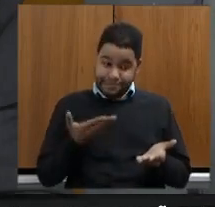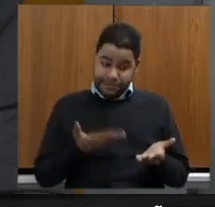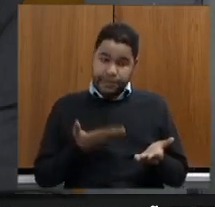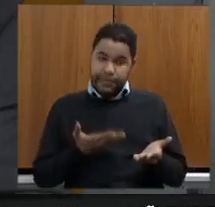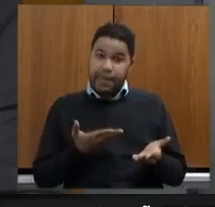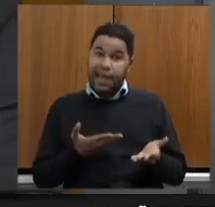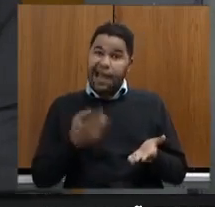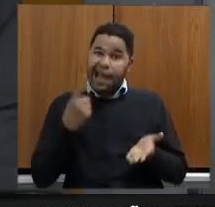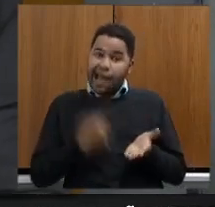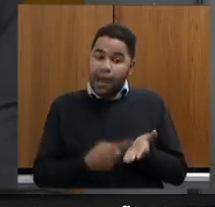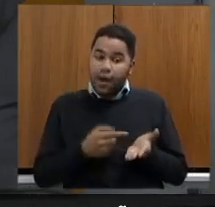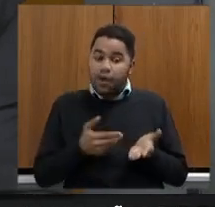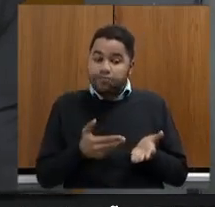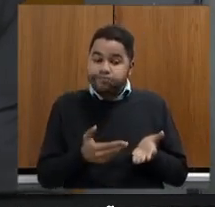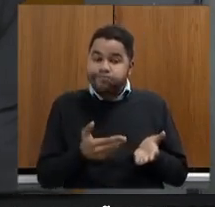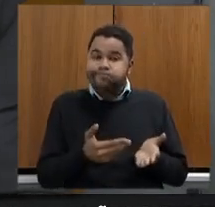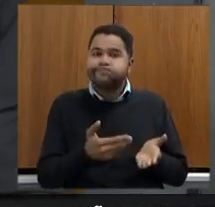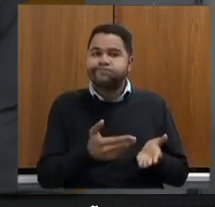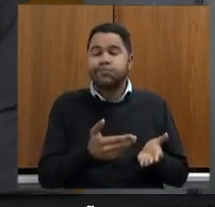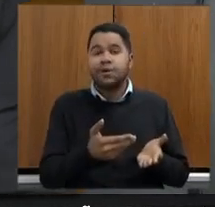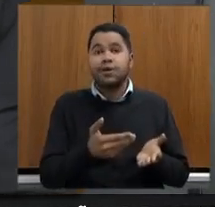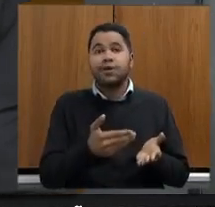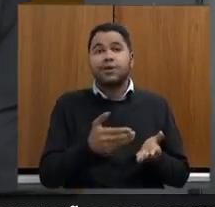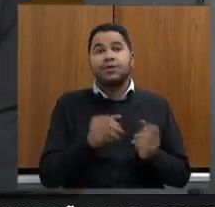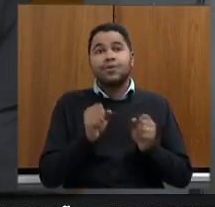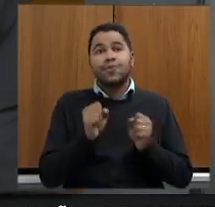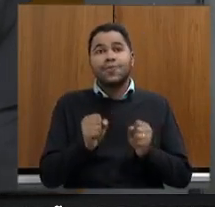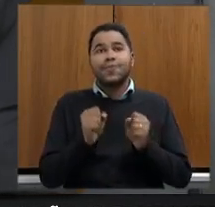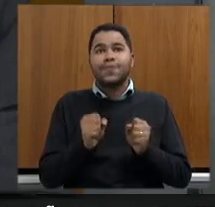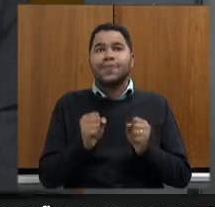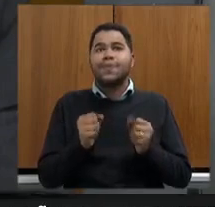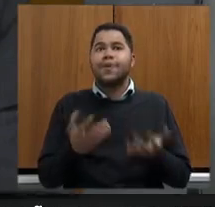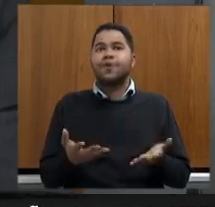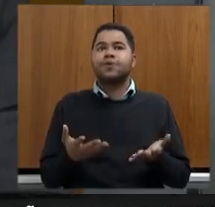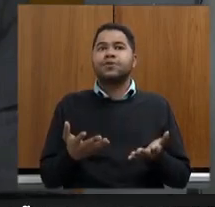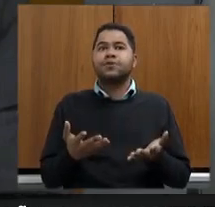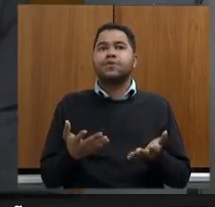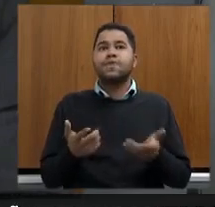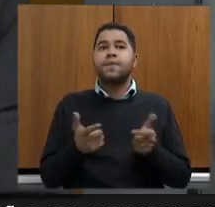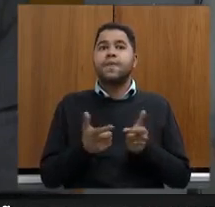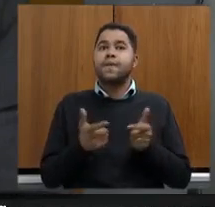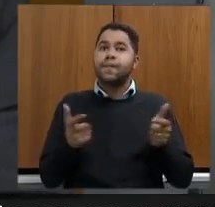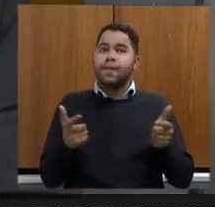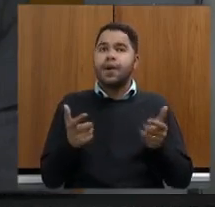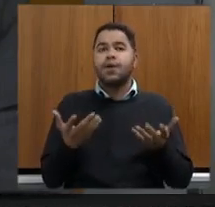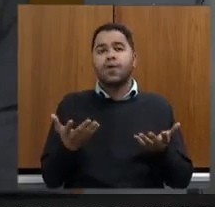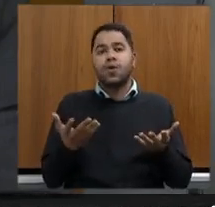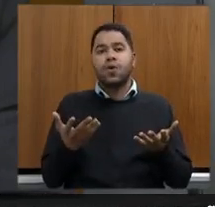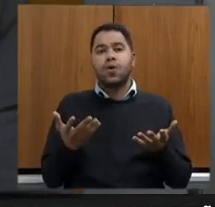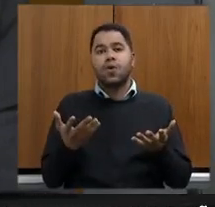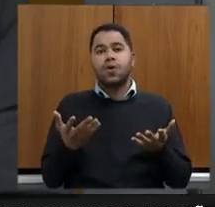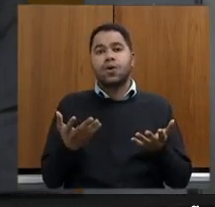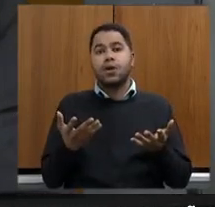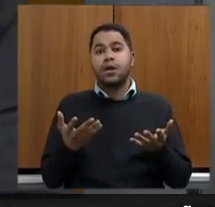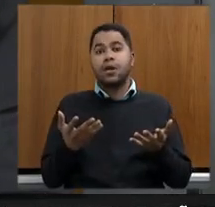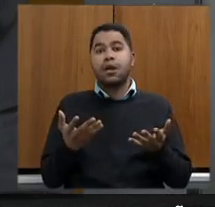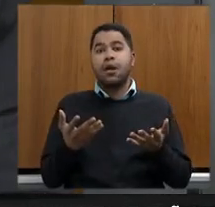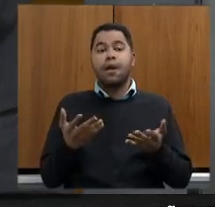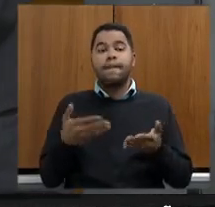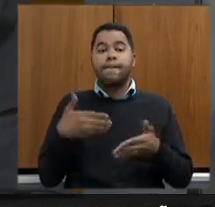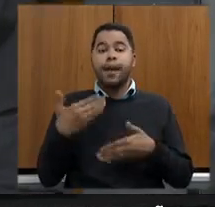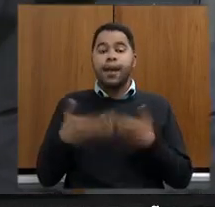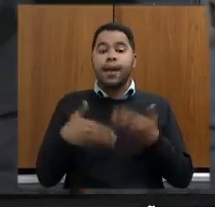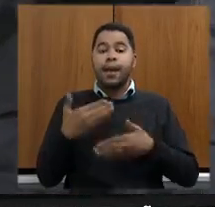o próximo acordo que ele possa ser na maior parte se se for possível